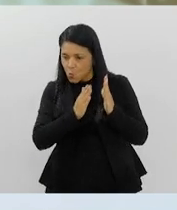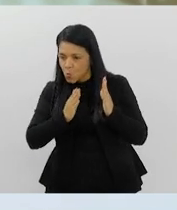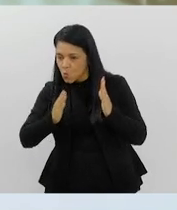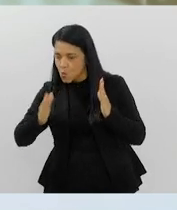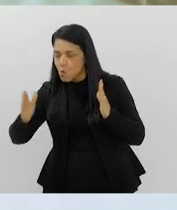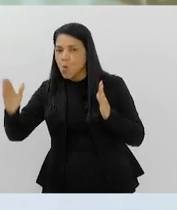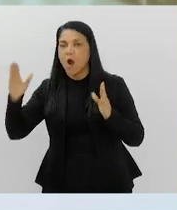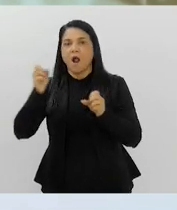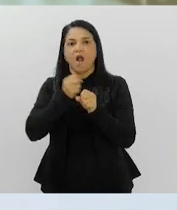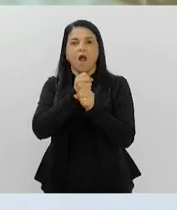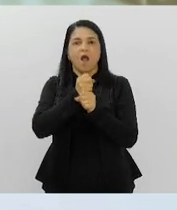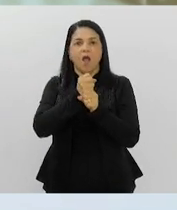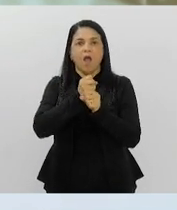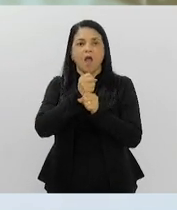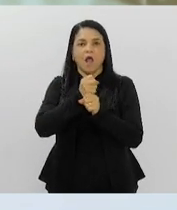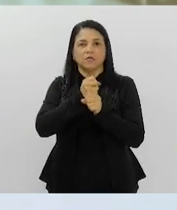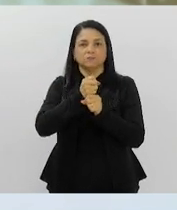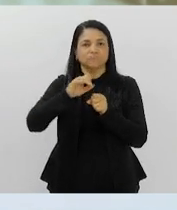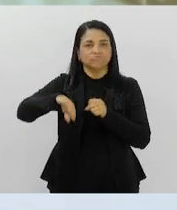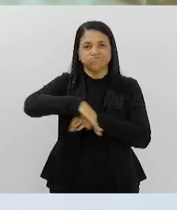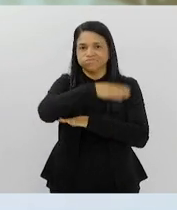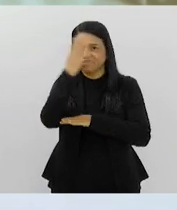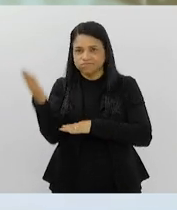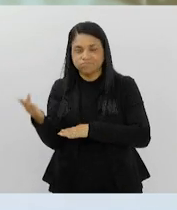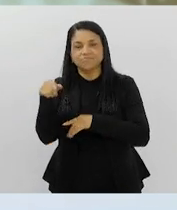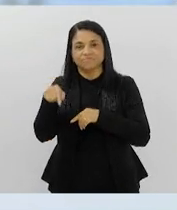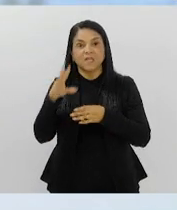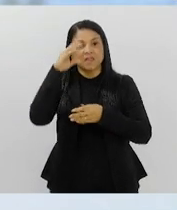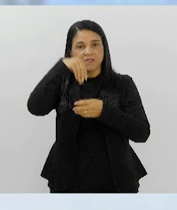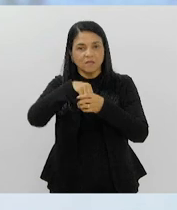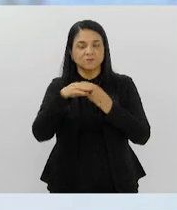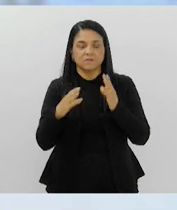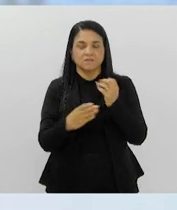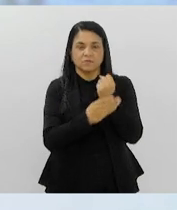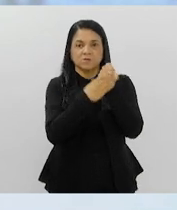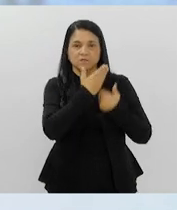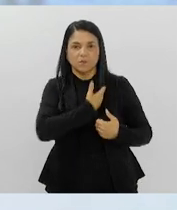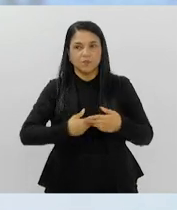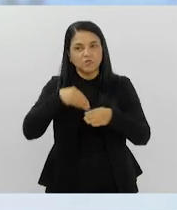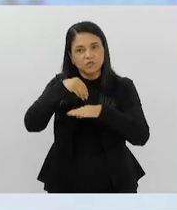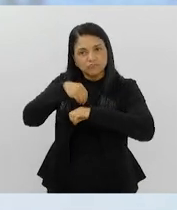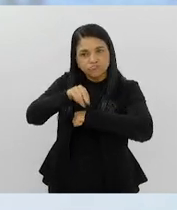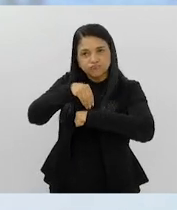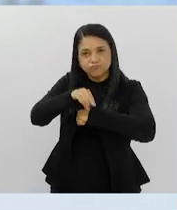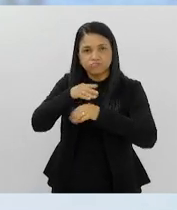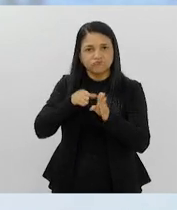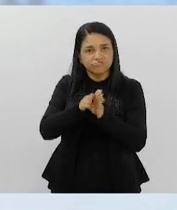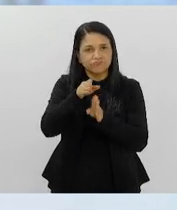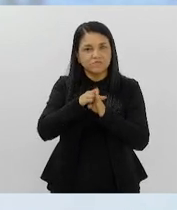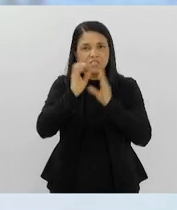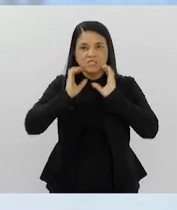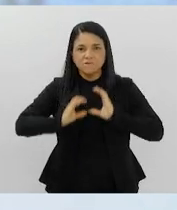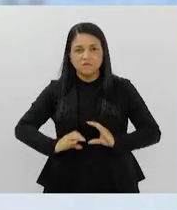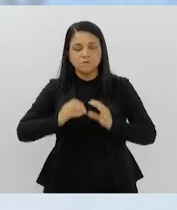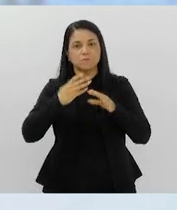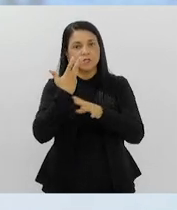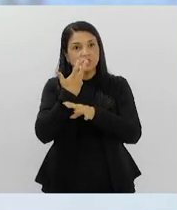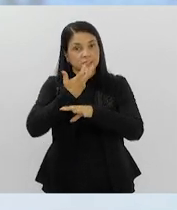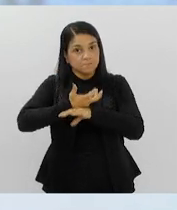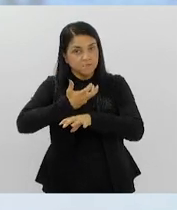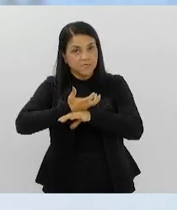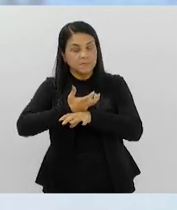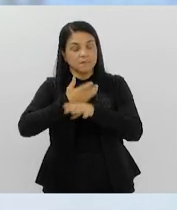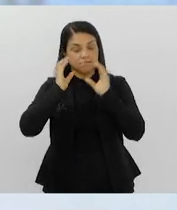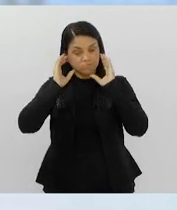letivo. Então, está ali dentro a Secretaria de Segurança Pública, levando instruções, civismo, moralidade, disciplina, para que esses